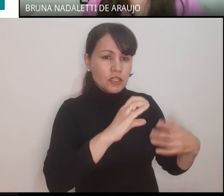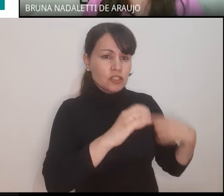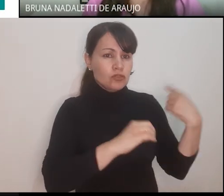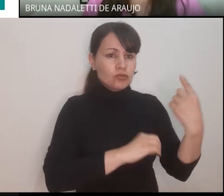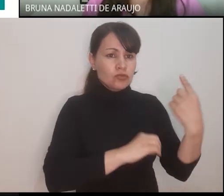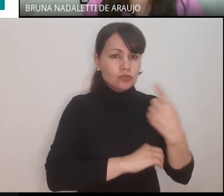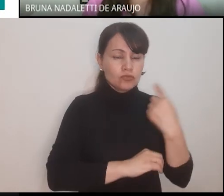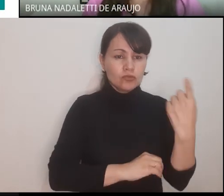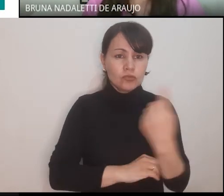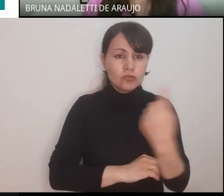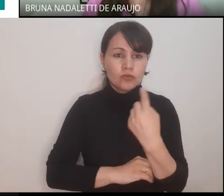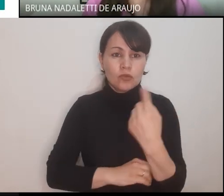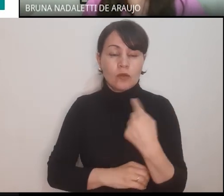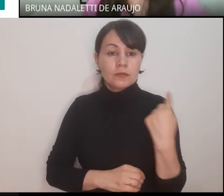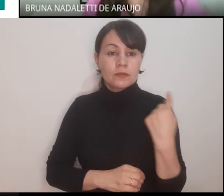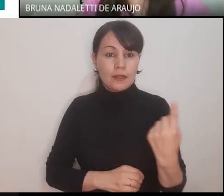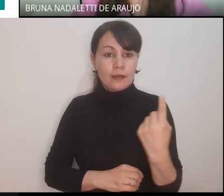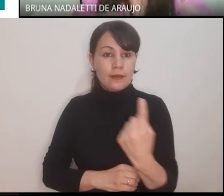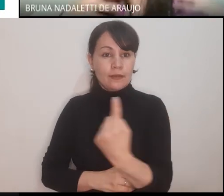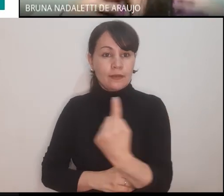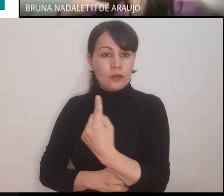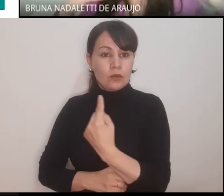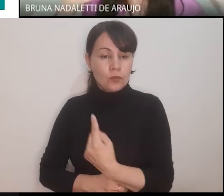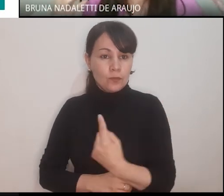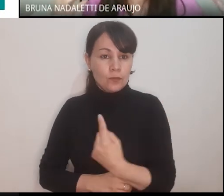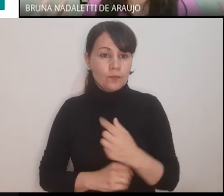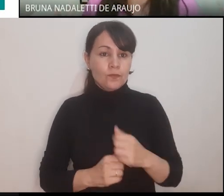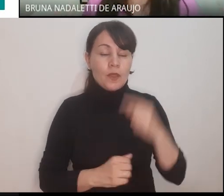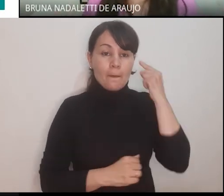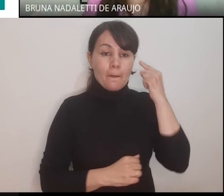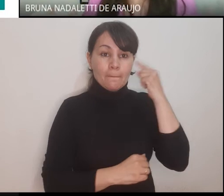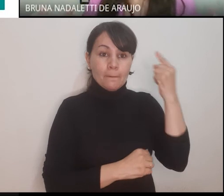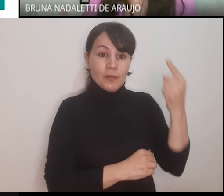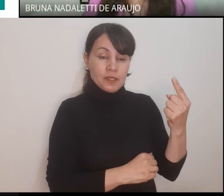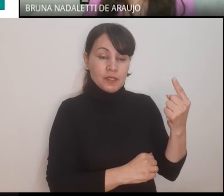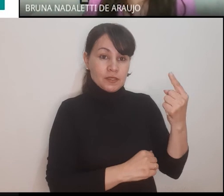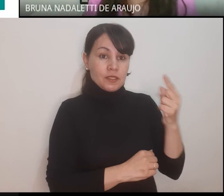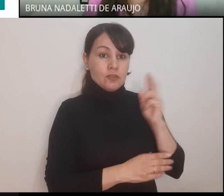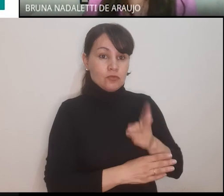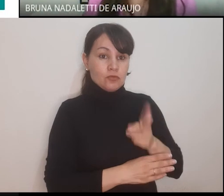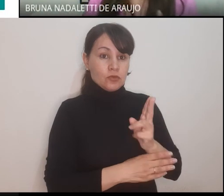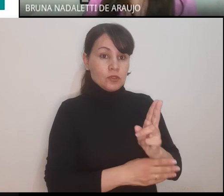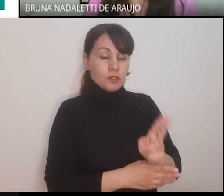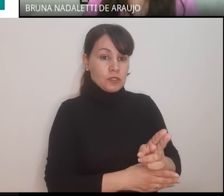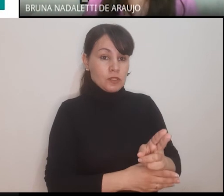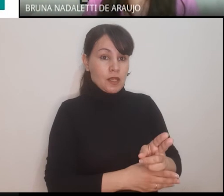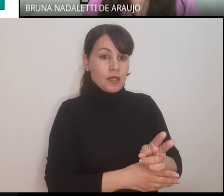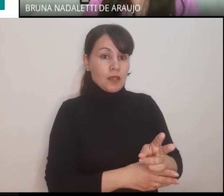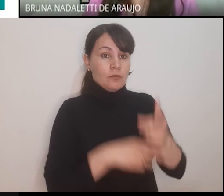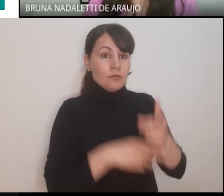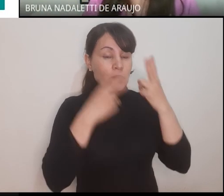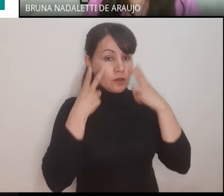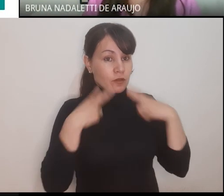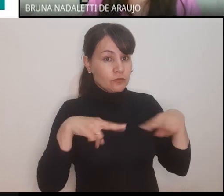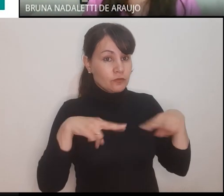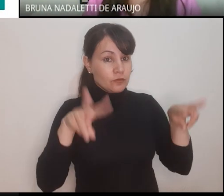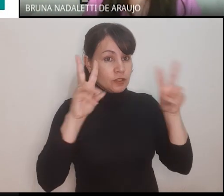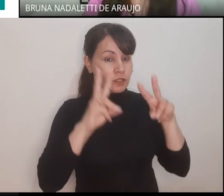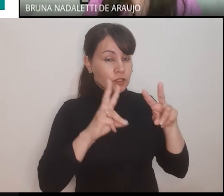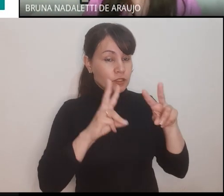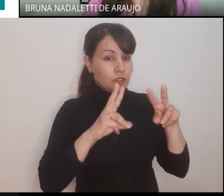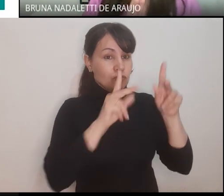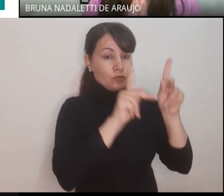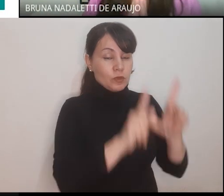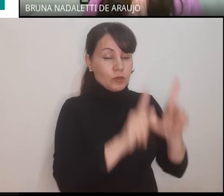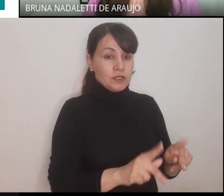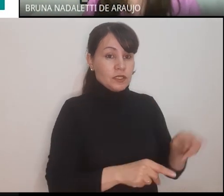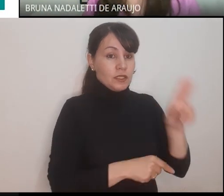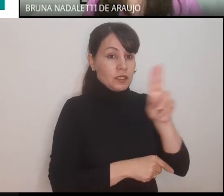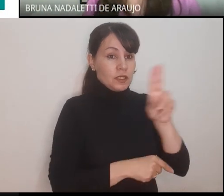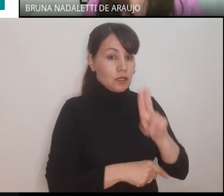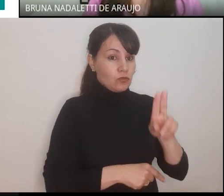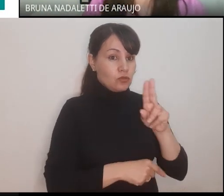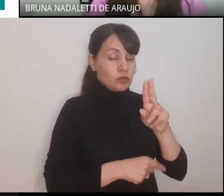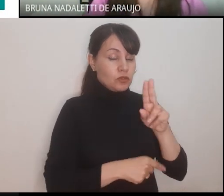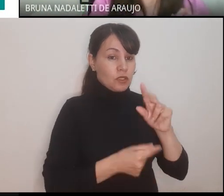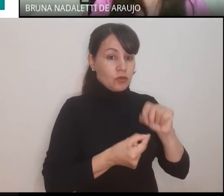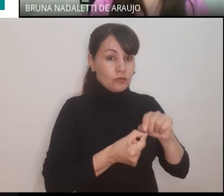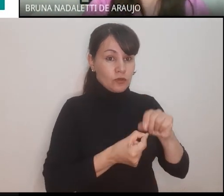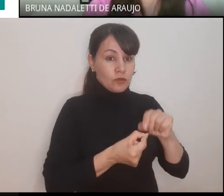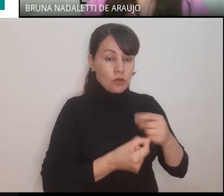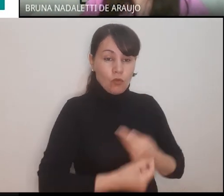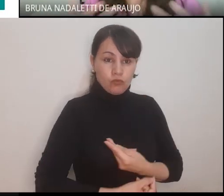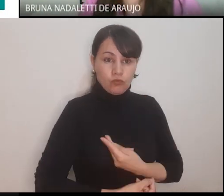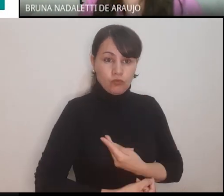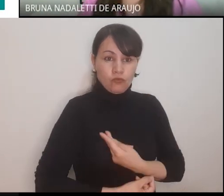cada paciente, e aqui pensando sempre na perspectiva do paciente que está fazendo uso de um catéter